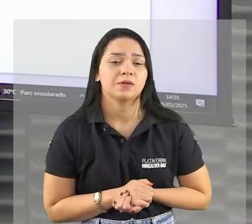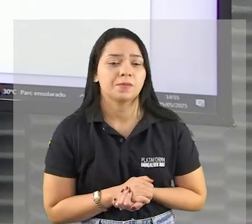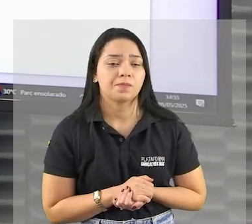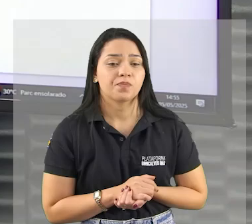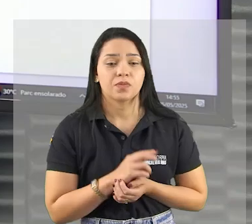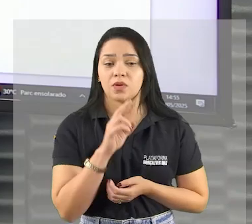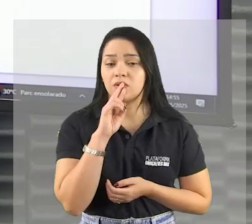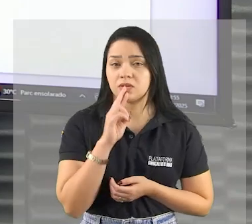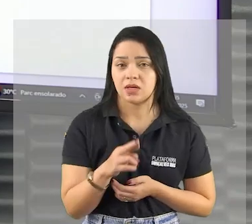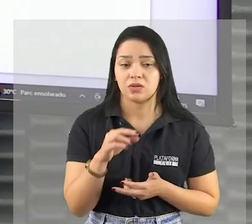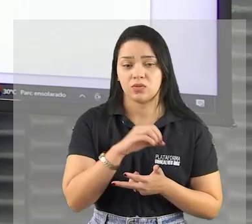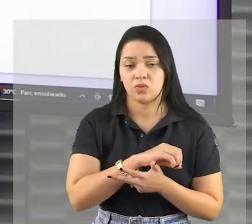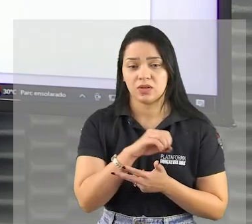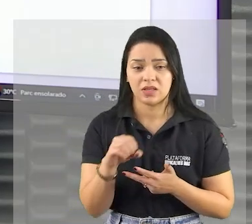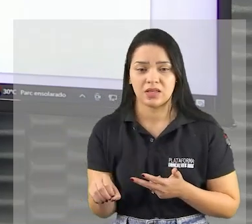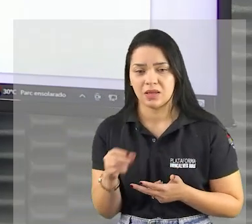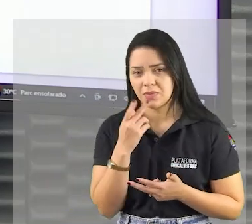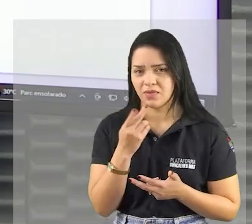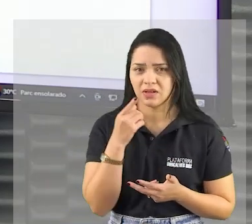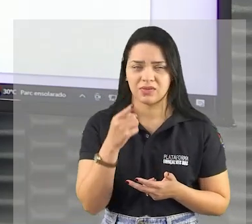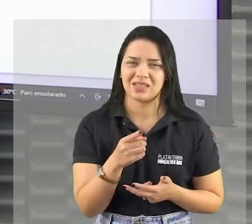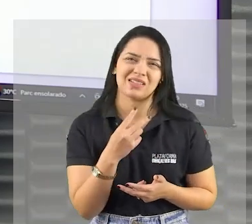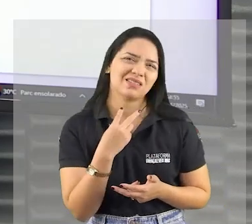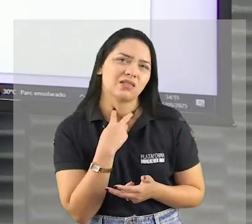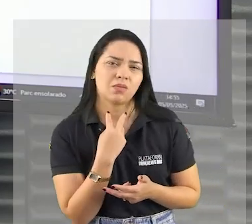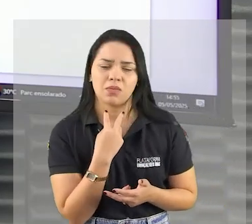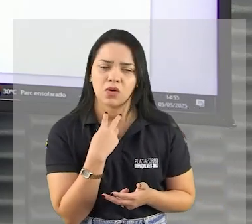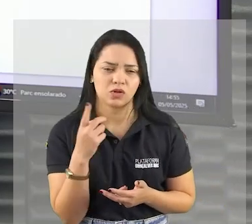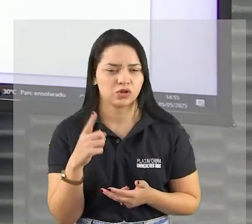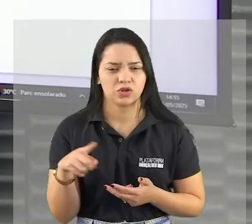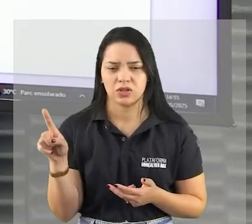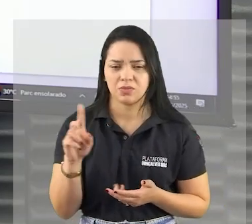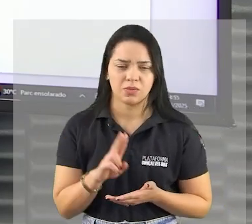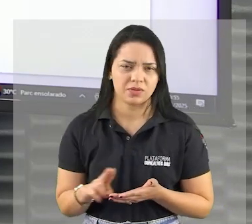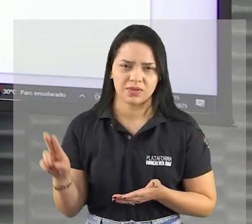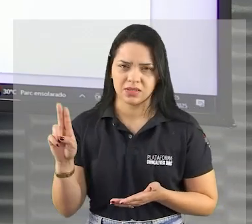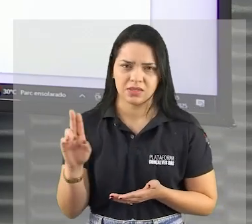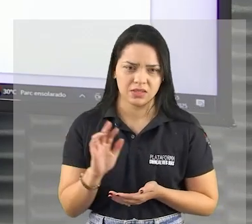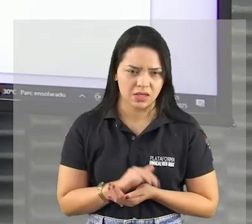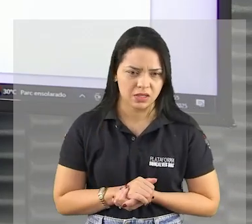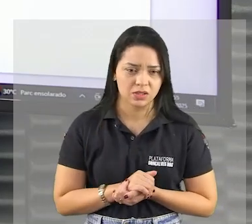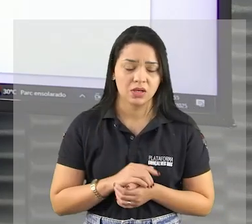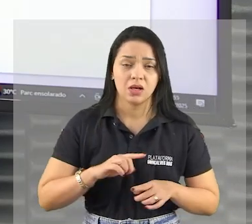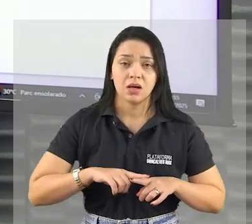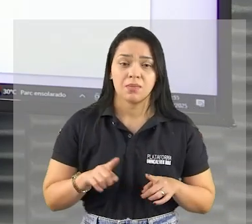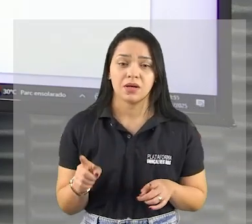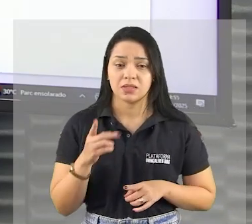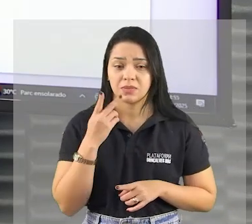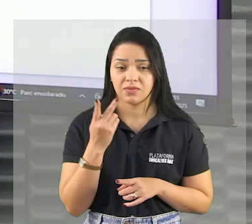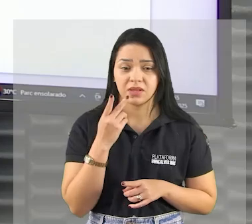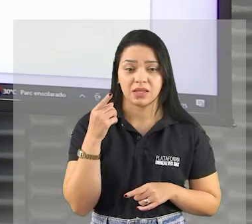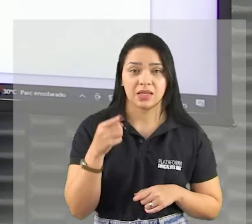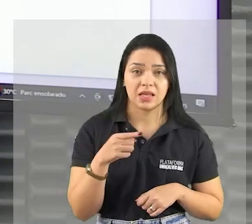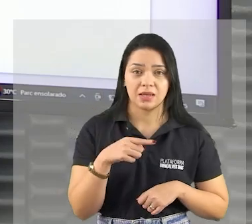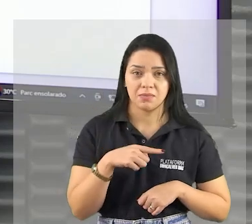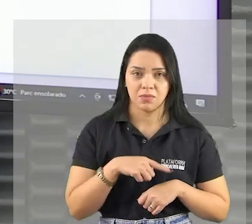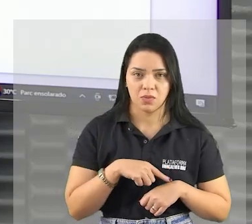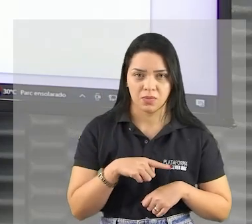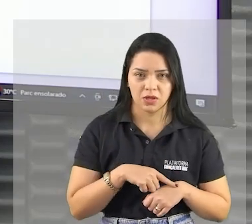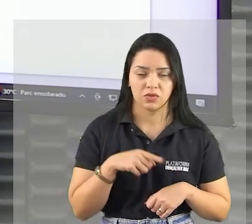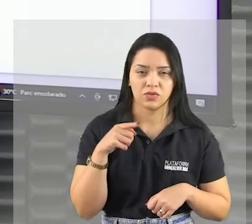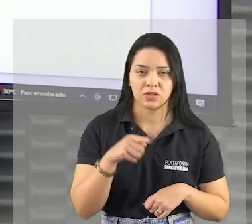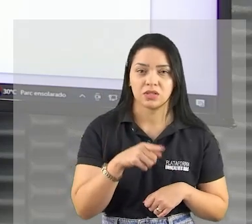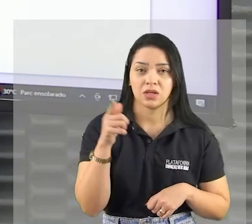o resultado do Enem, ele não é para dizer que você não pode ir para uma universidade, mas é para dizer que naquele momento